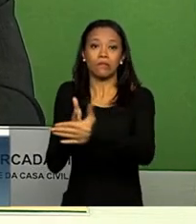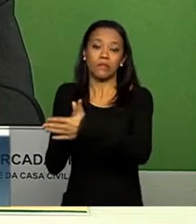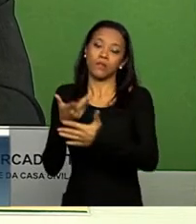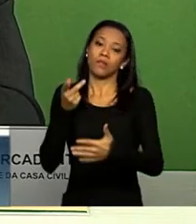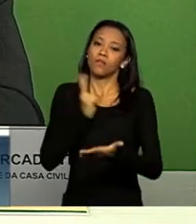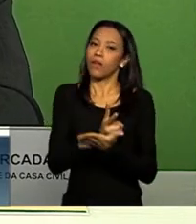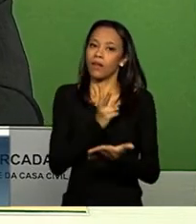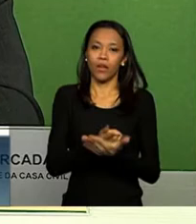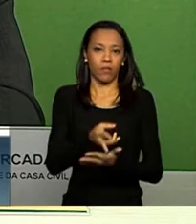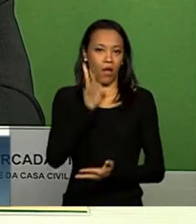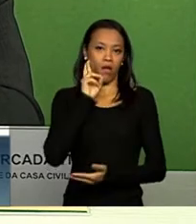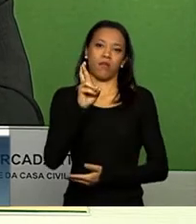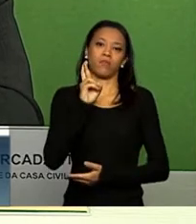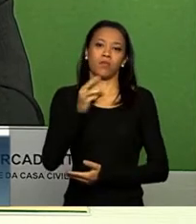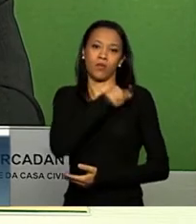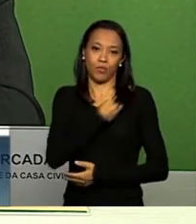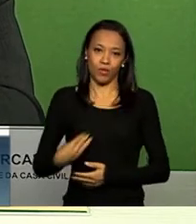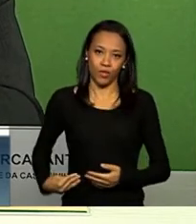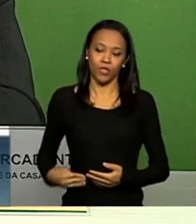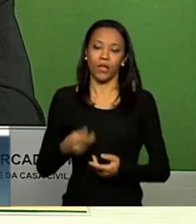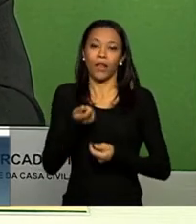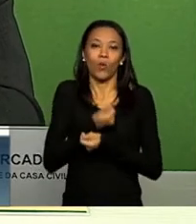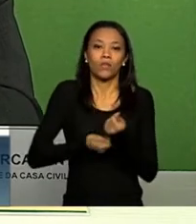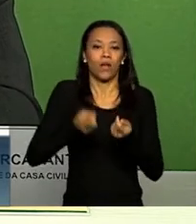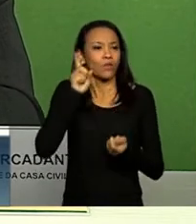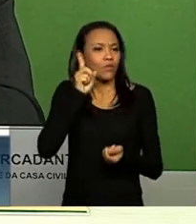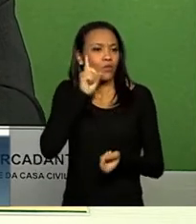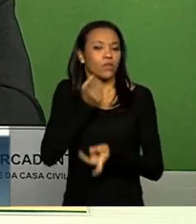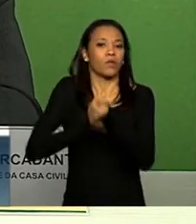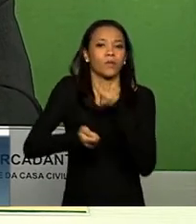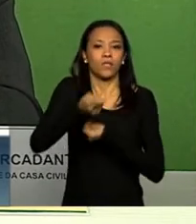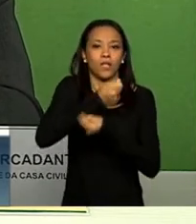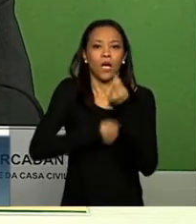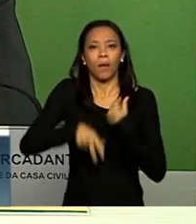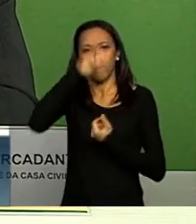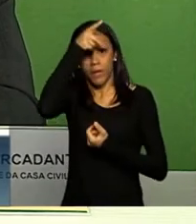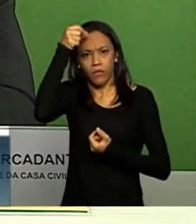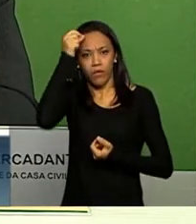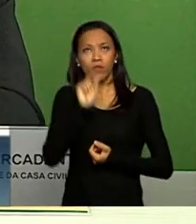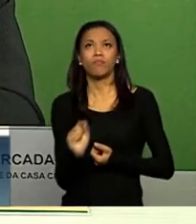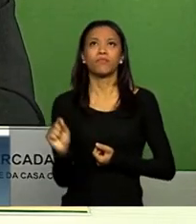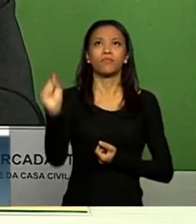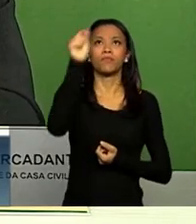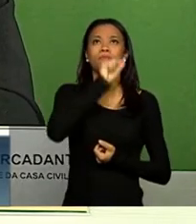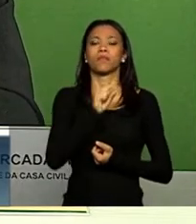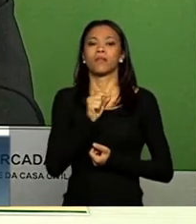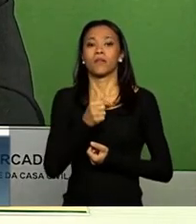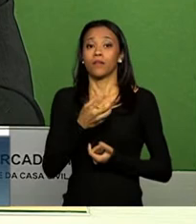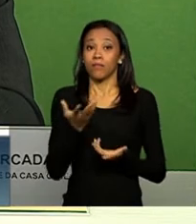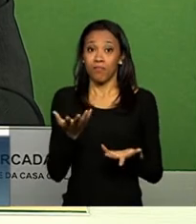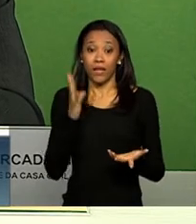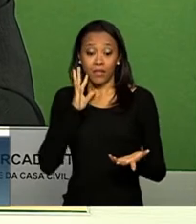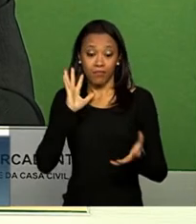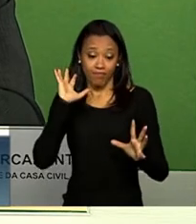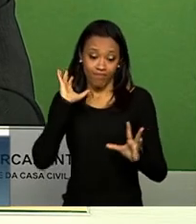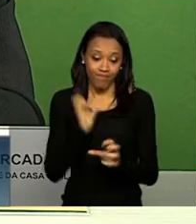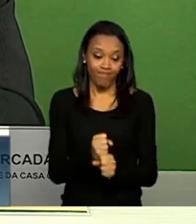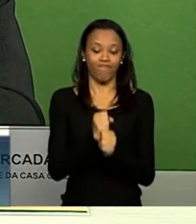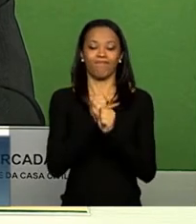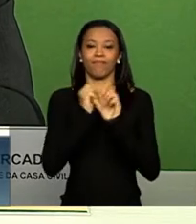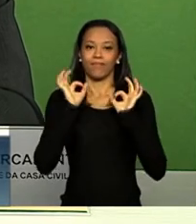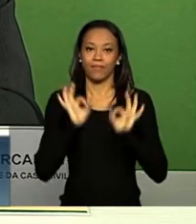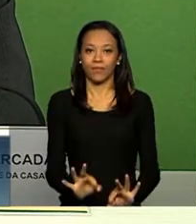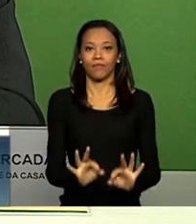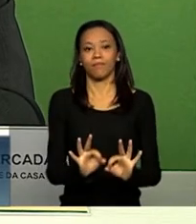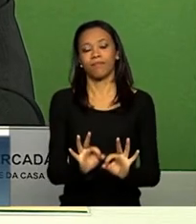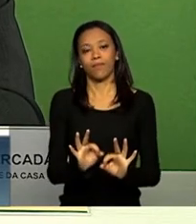negociar com cada governador, com o prefeito, com os ministros, e de uma forma que a conta feche, que a conta do país feche,